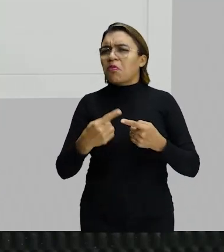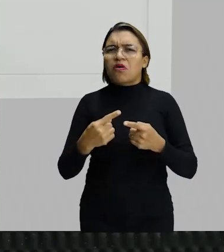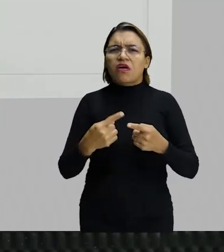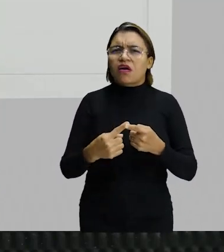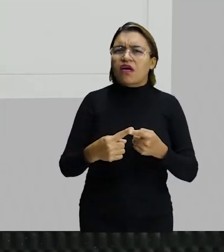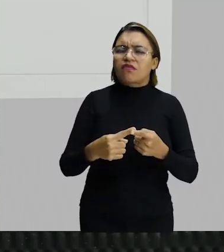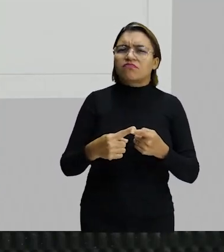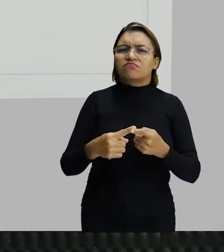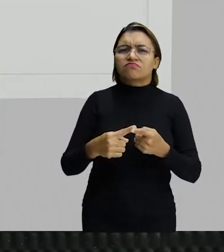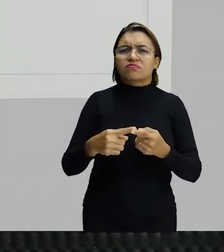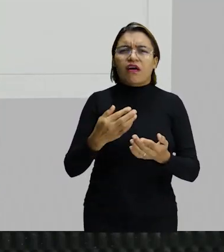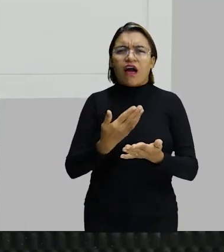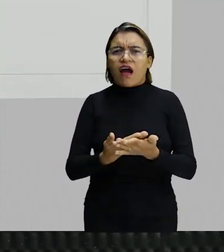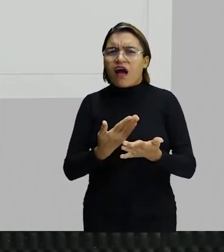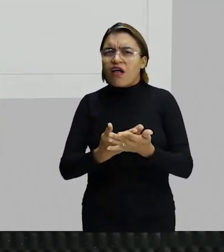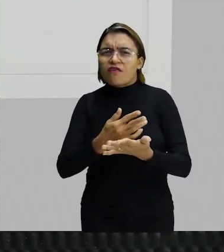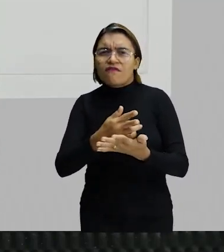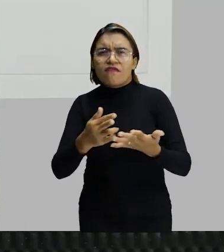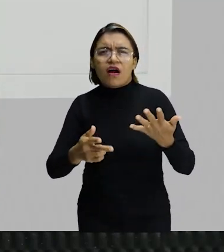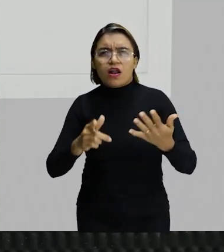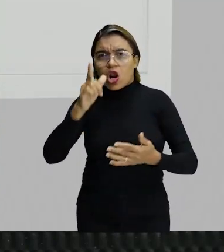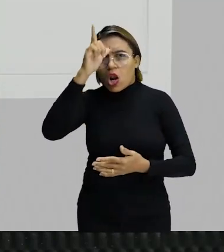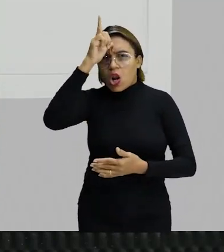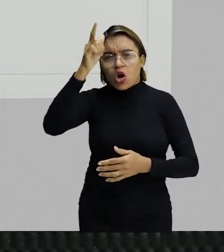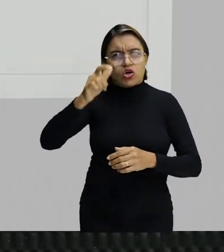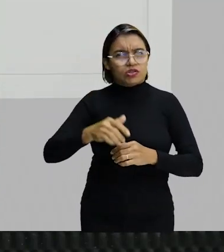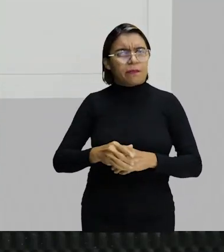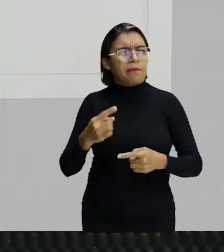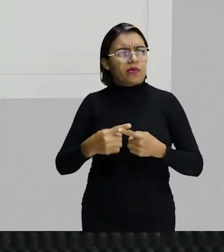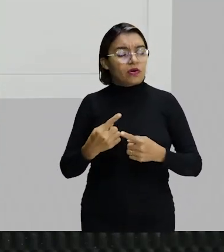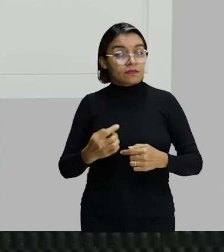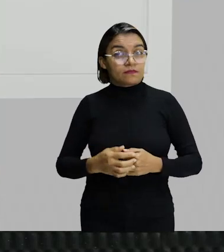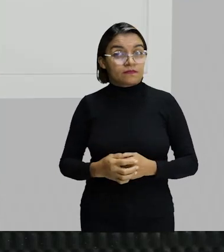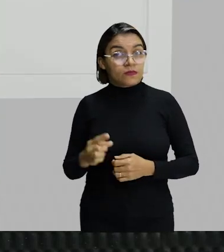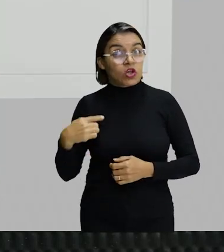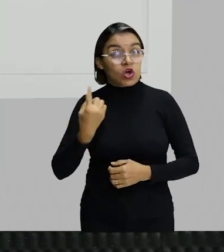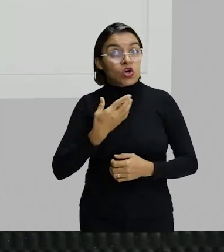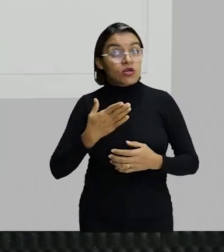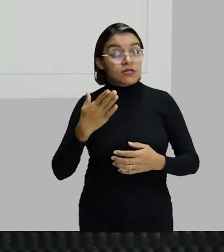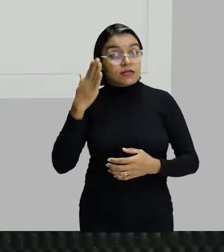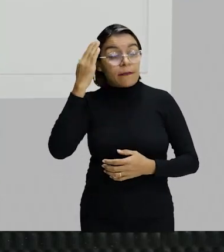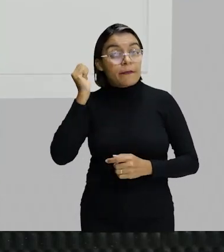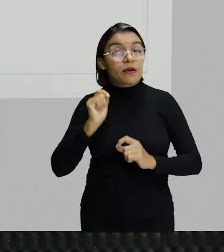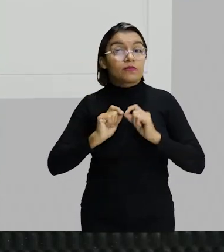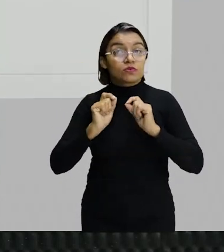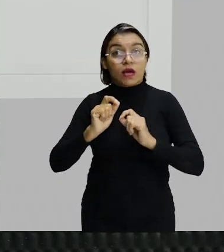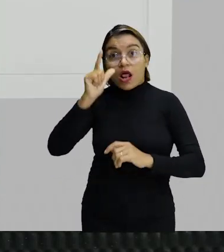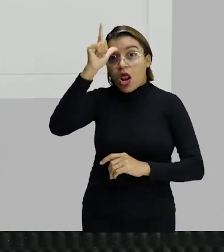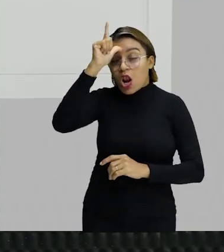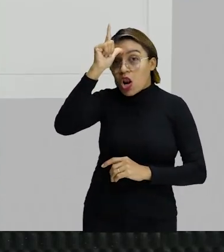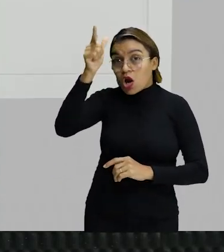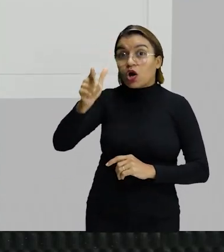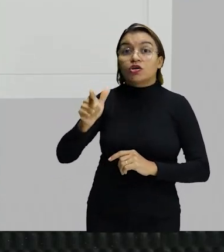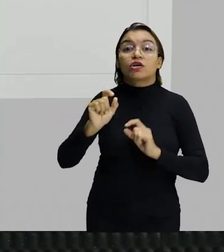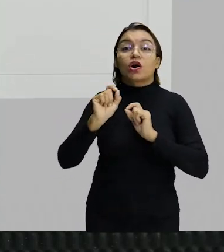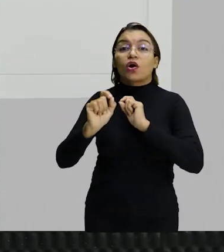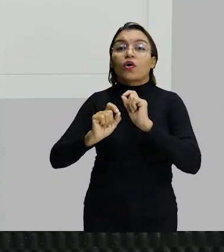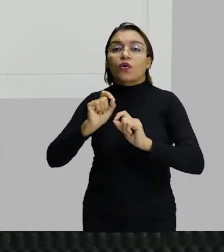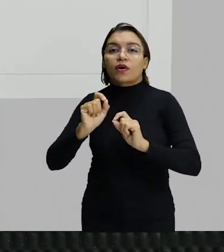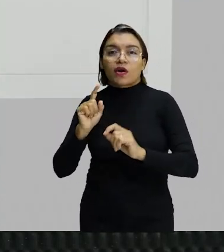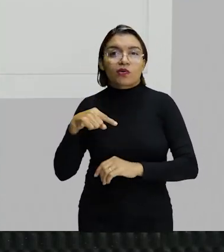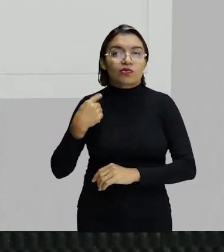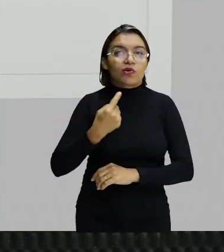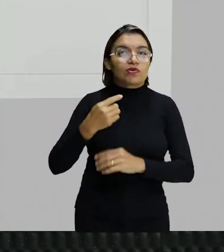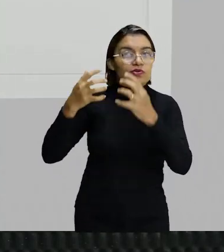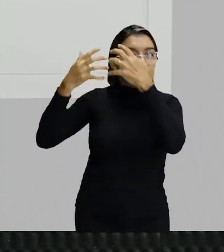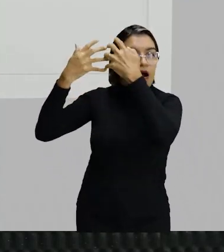nós sabemos, é público e notório, que lógica é aquilo que orienta o nosso raciocínio. O que, é que eu falei para vocês